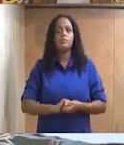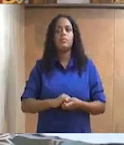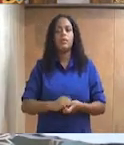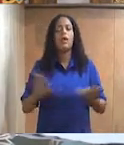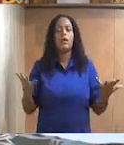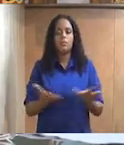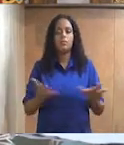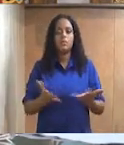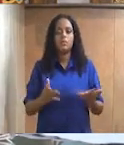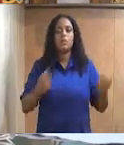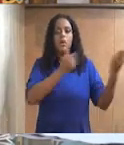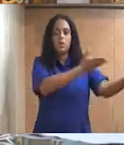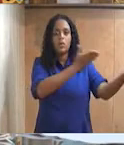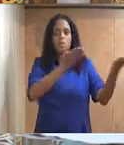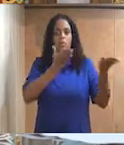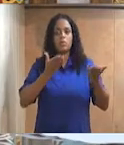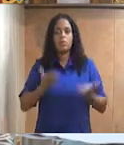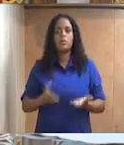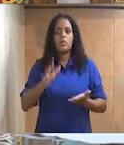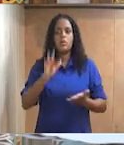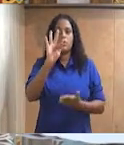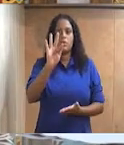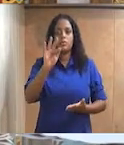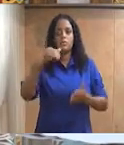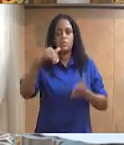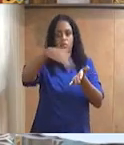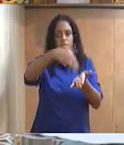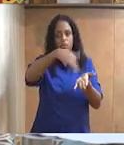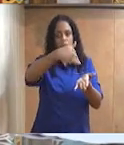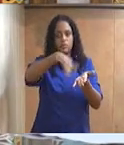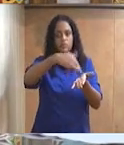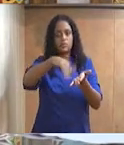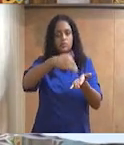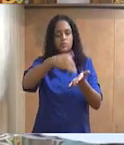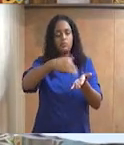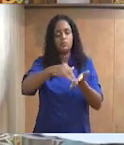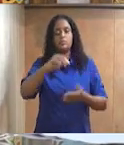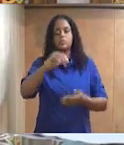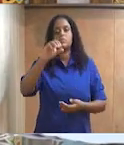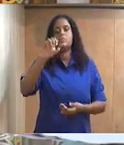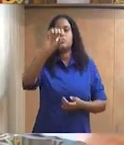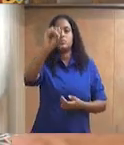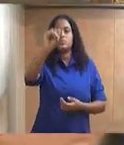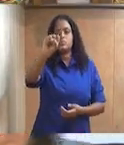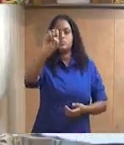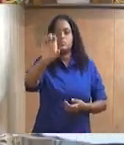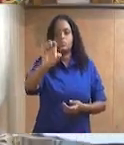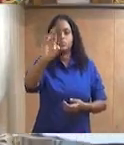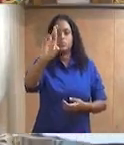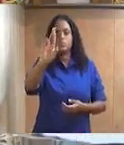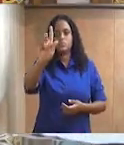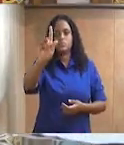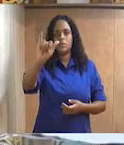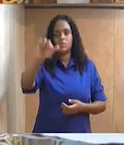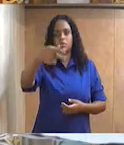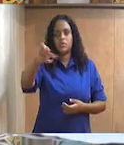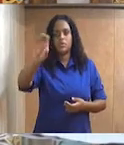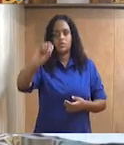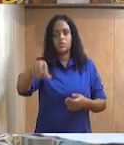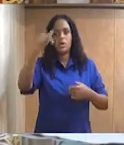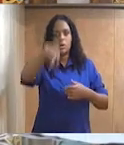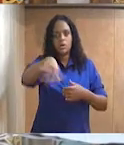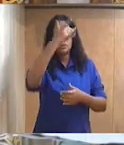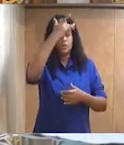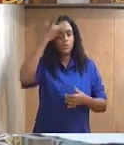momento, convido o primeiro secretário, o vereador Serginho, para, por gentileza, auxiliar os trabalhos da mesa e fazer a verificação de presença dos